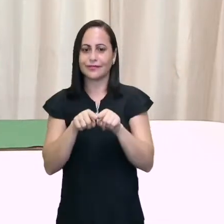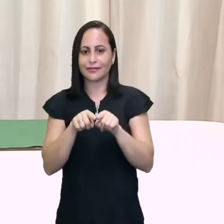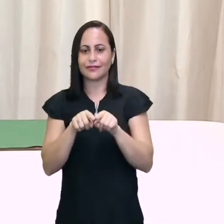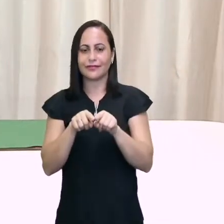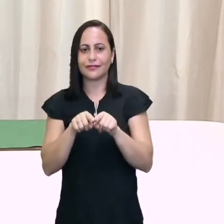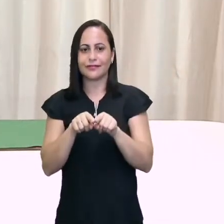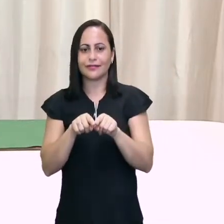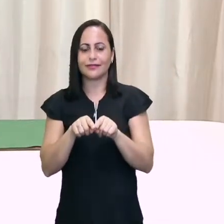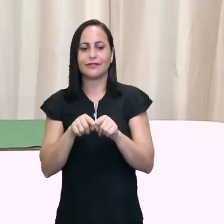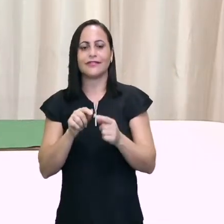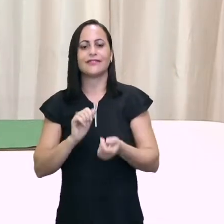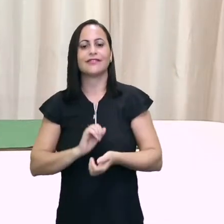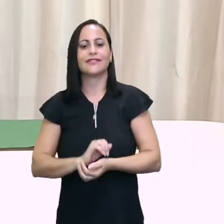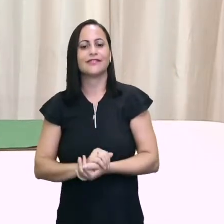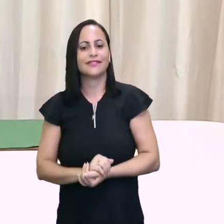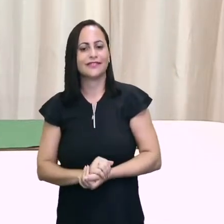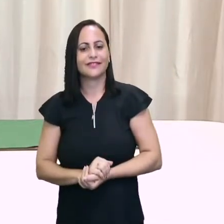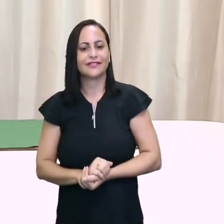triângulo,